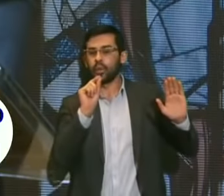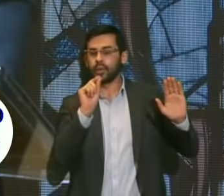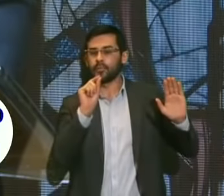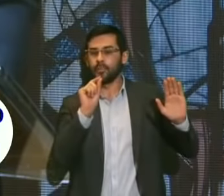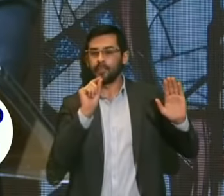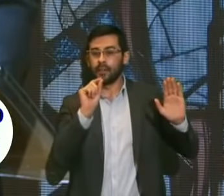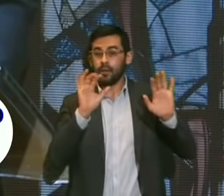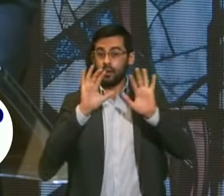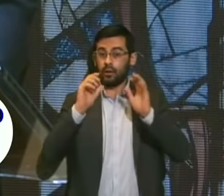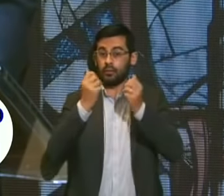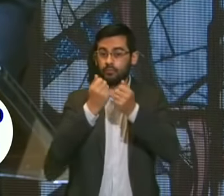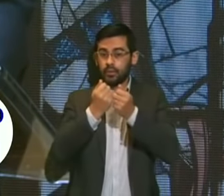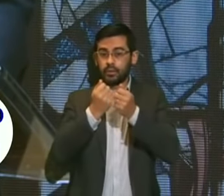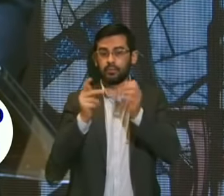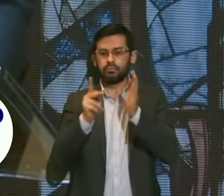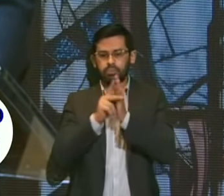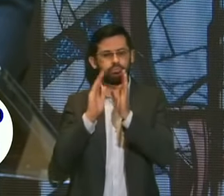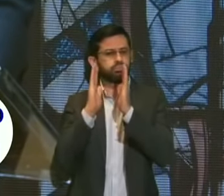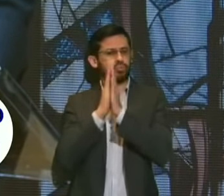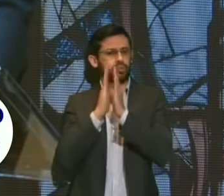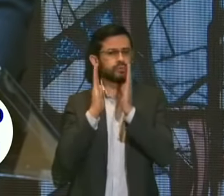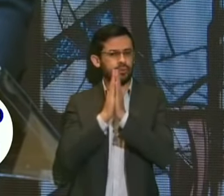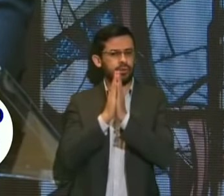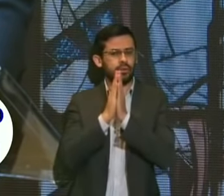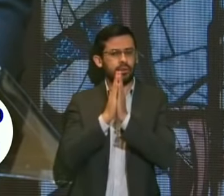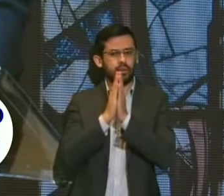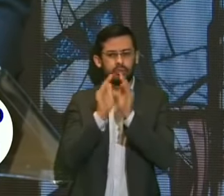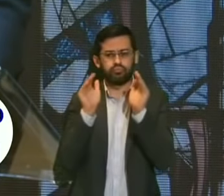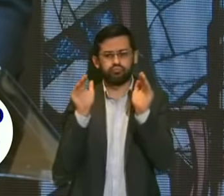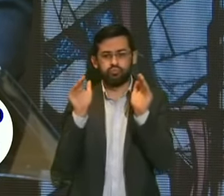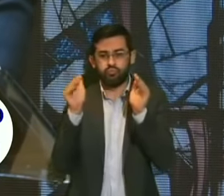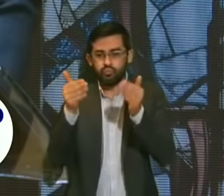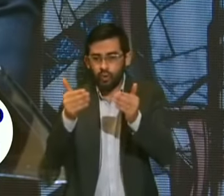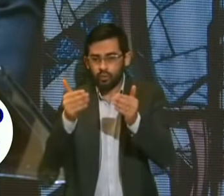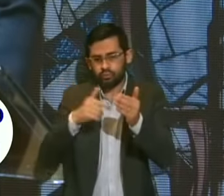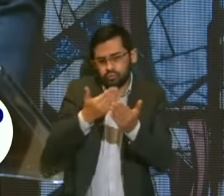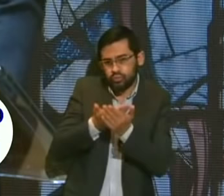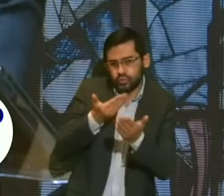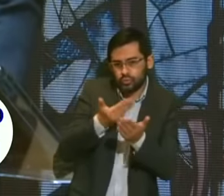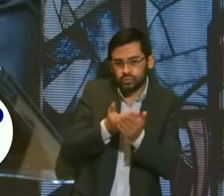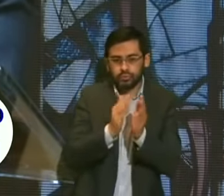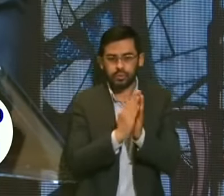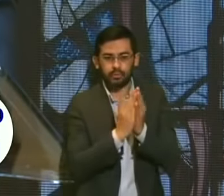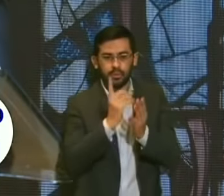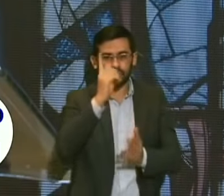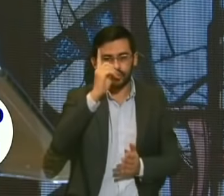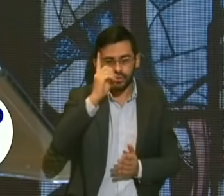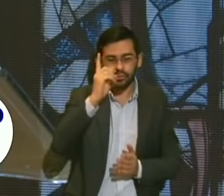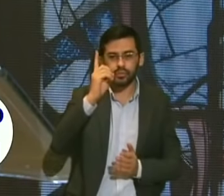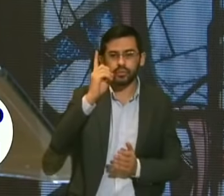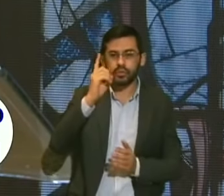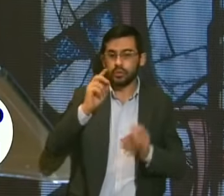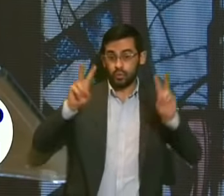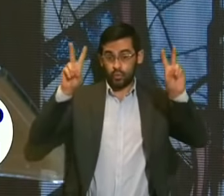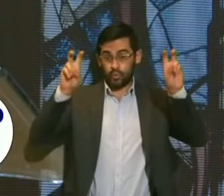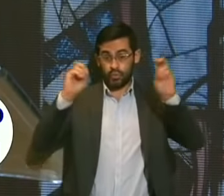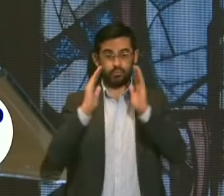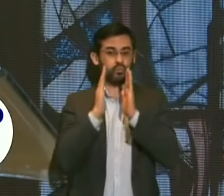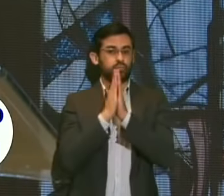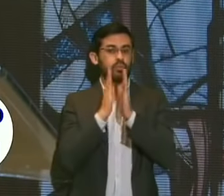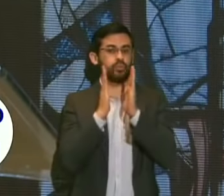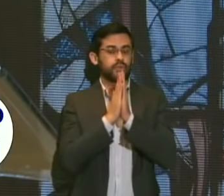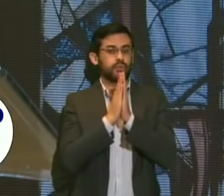A campanha, que seja a concentração dos estudos bíblicos, etc., sobre